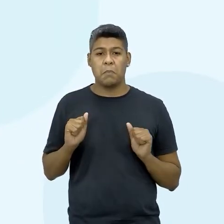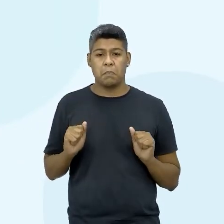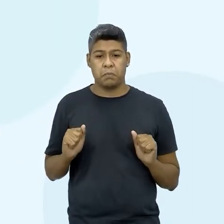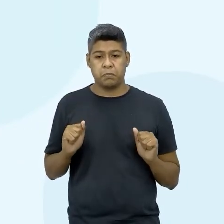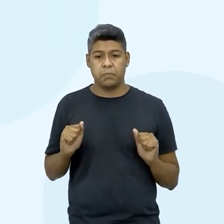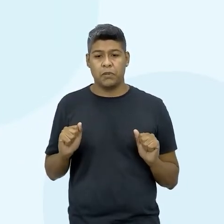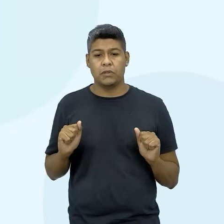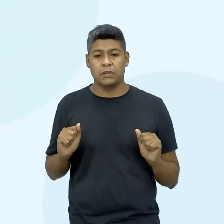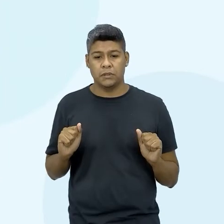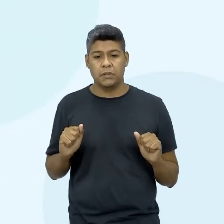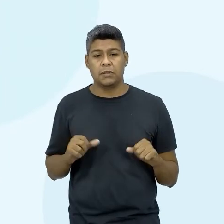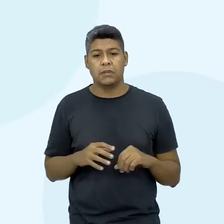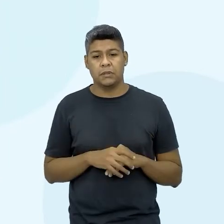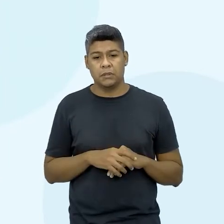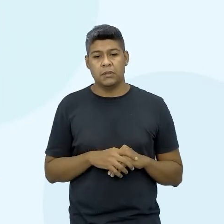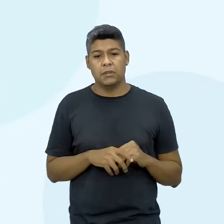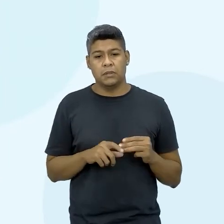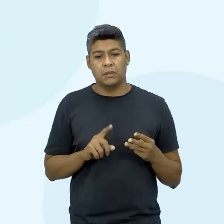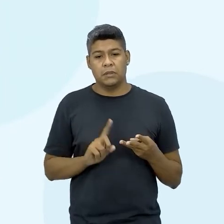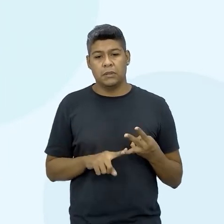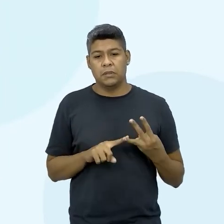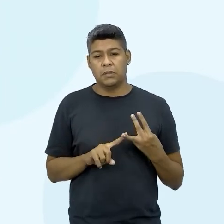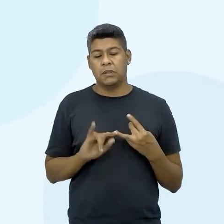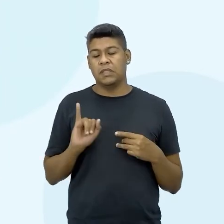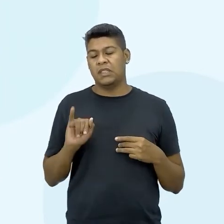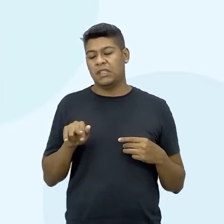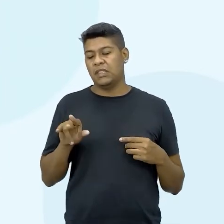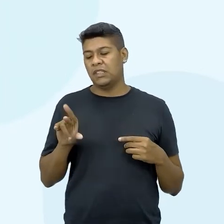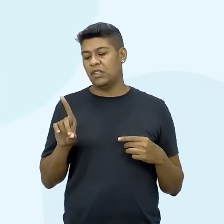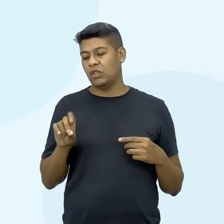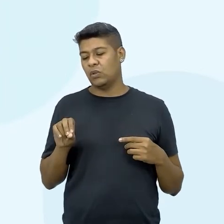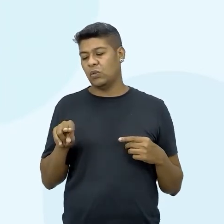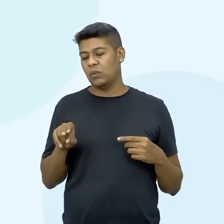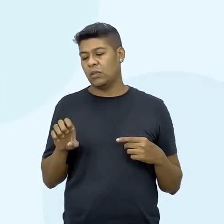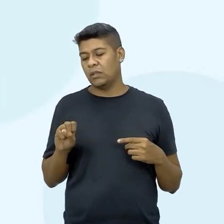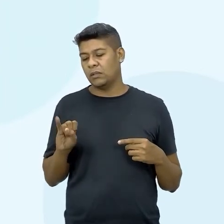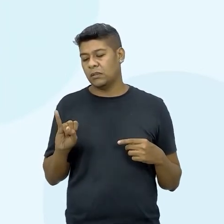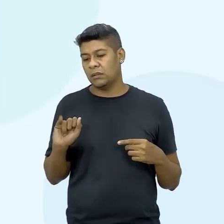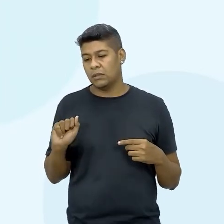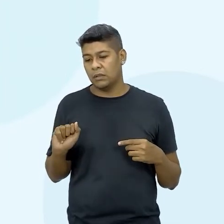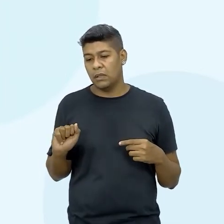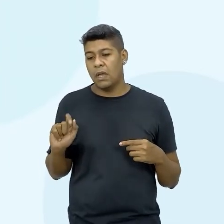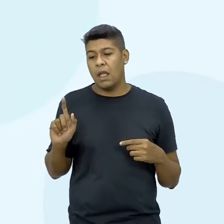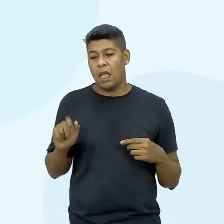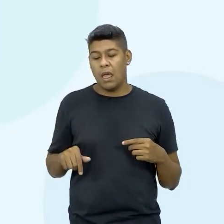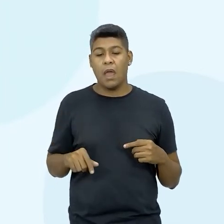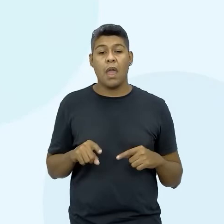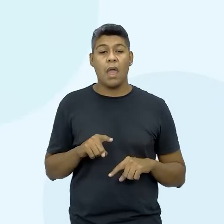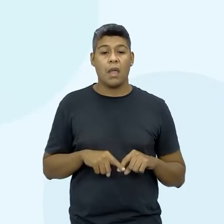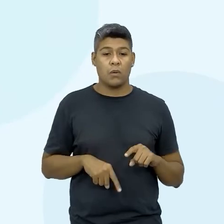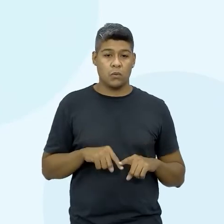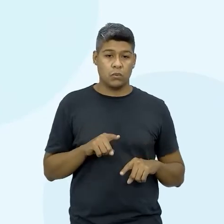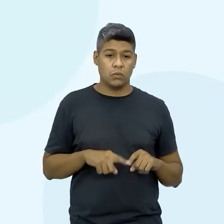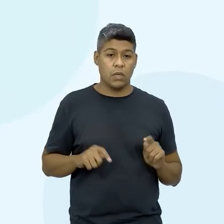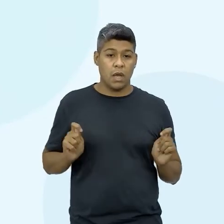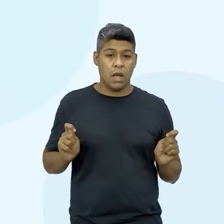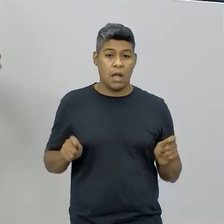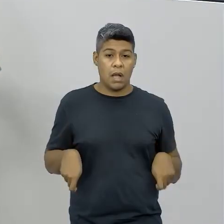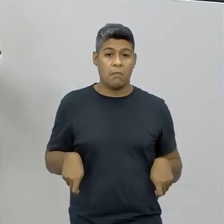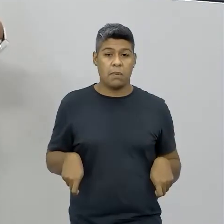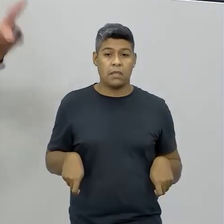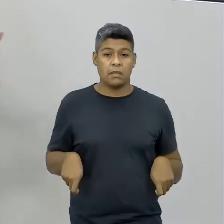a Indonésia, né? Então, veja, atrela-se a esses recursos tanto a